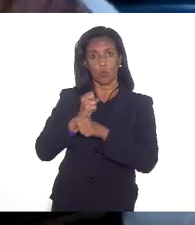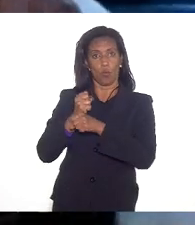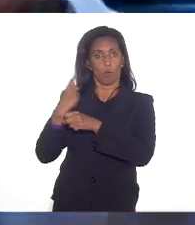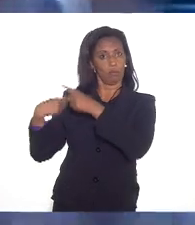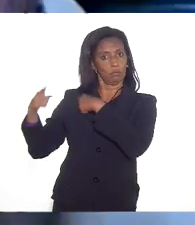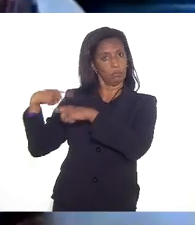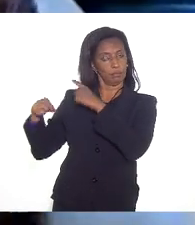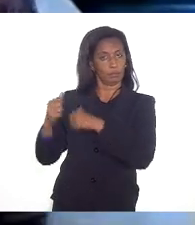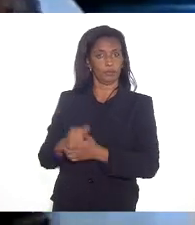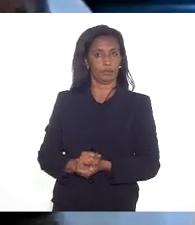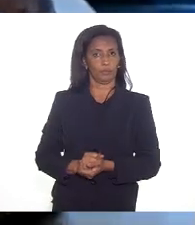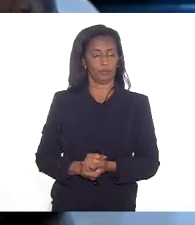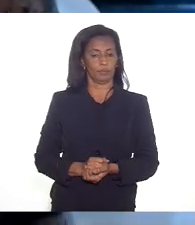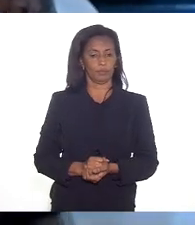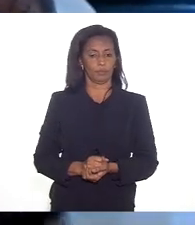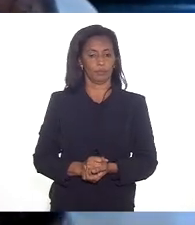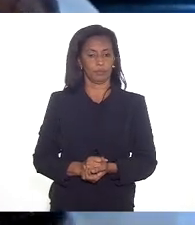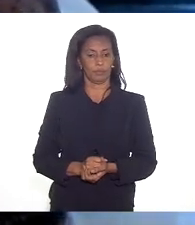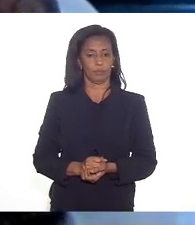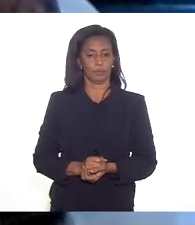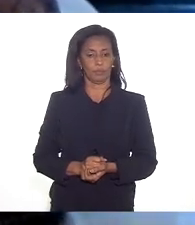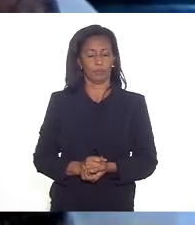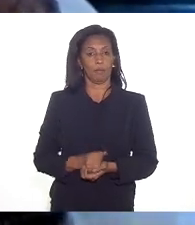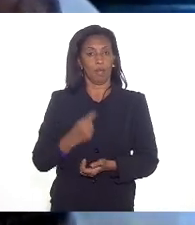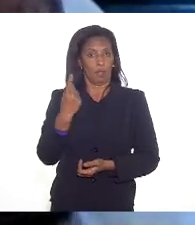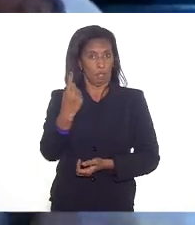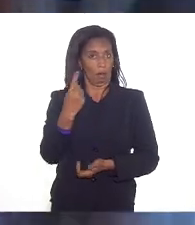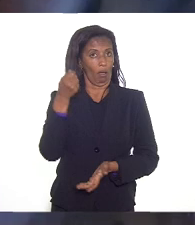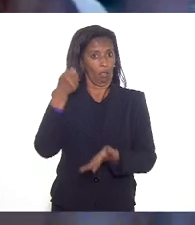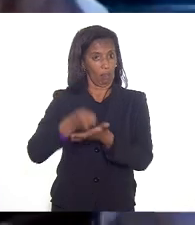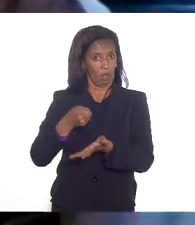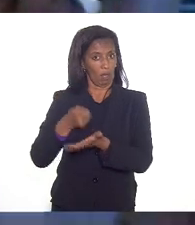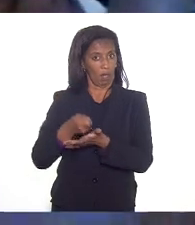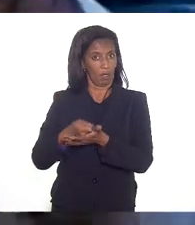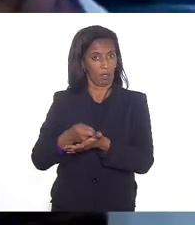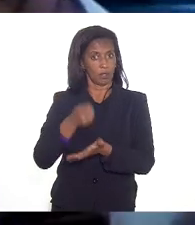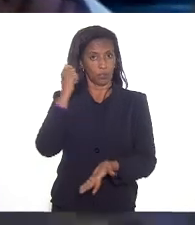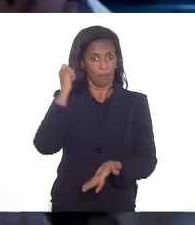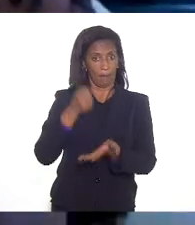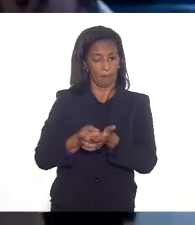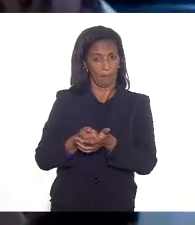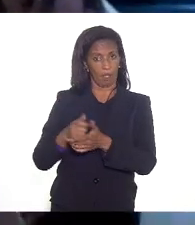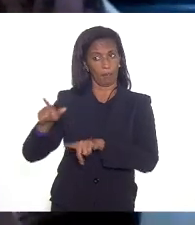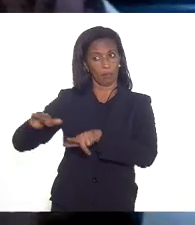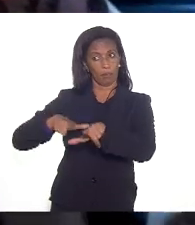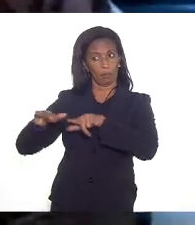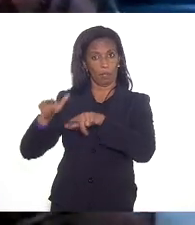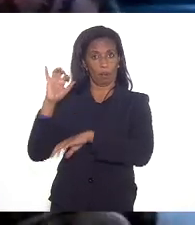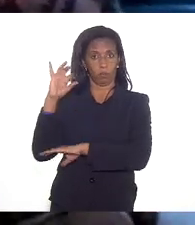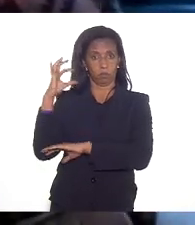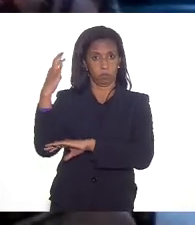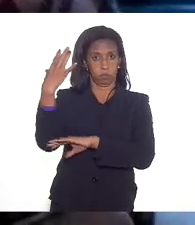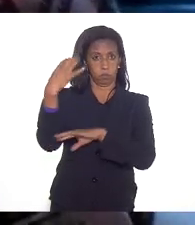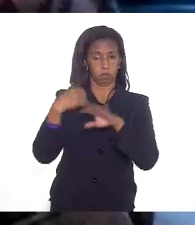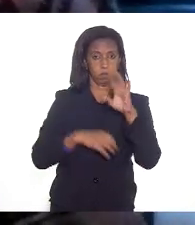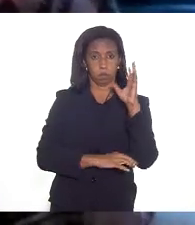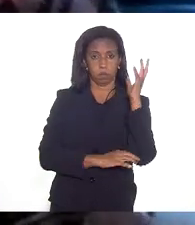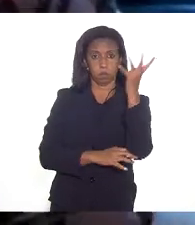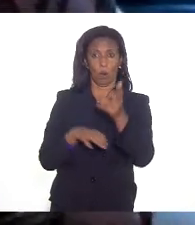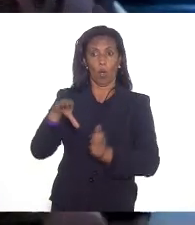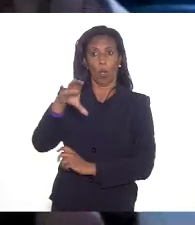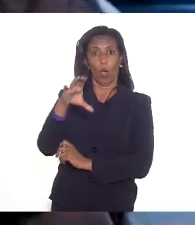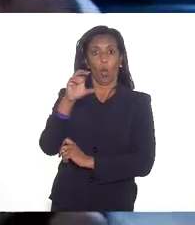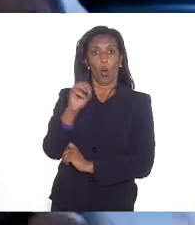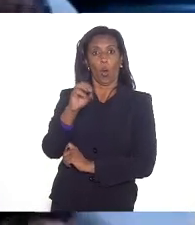anos atrás é um que garante pagamento por serviços ambientais as cooperativas de